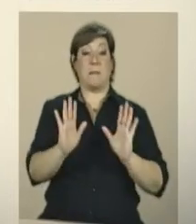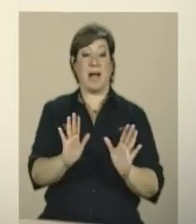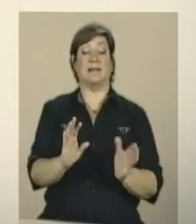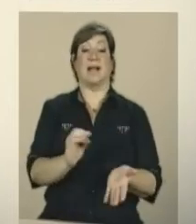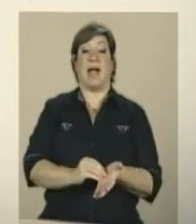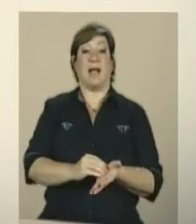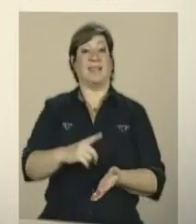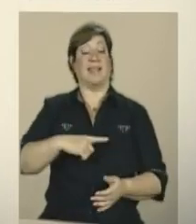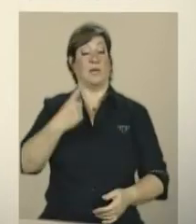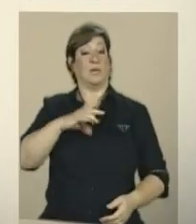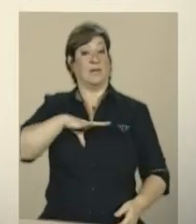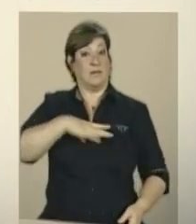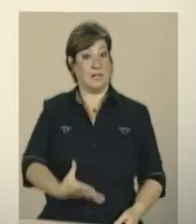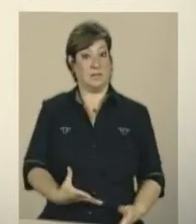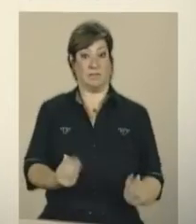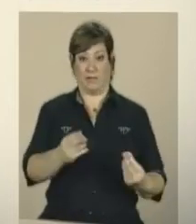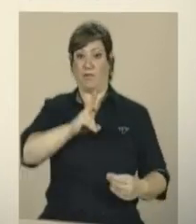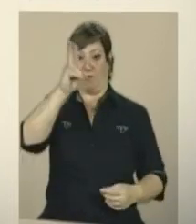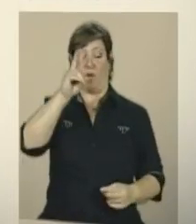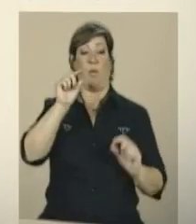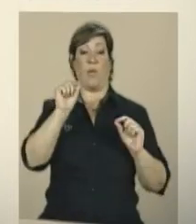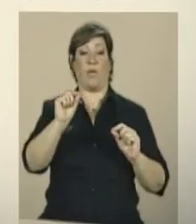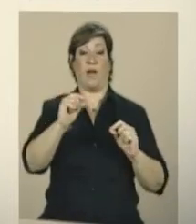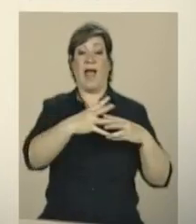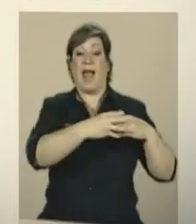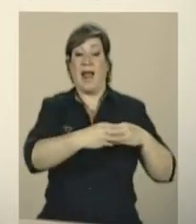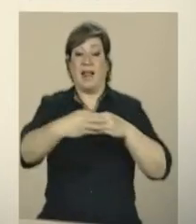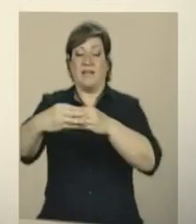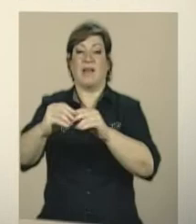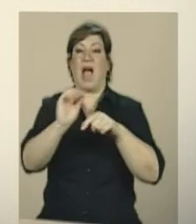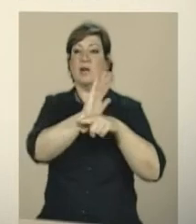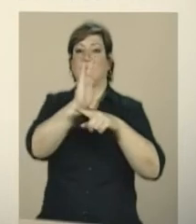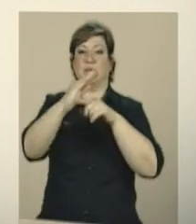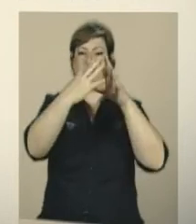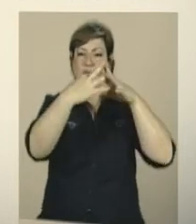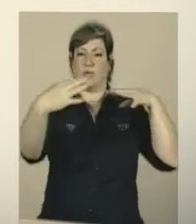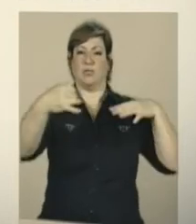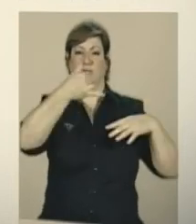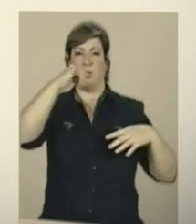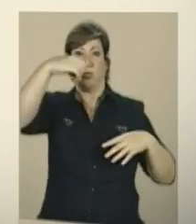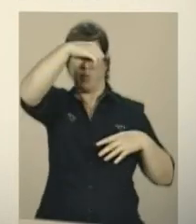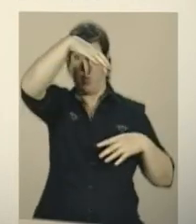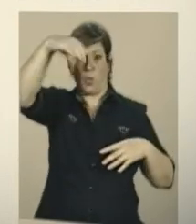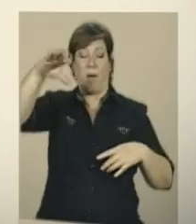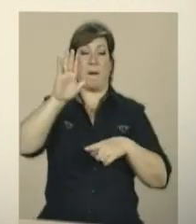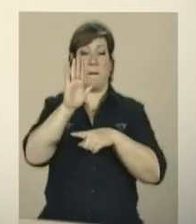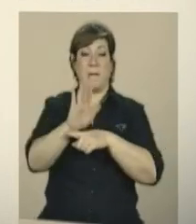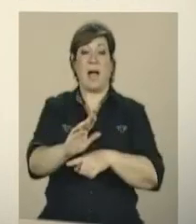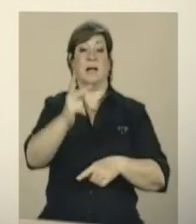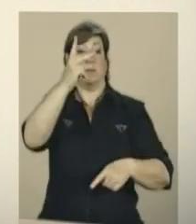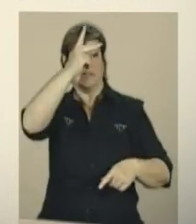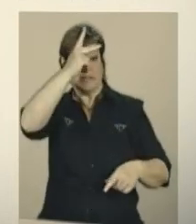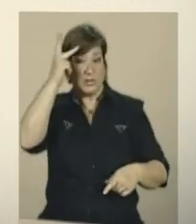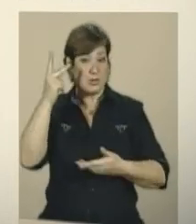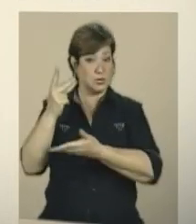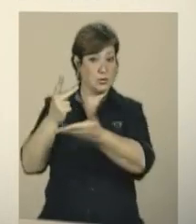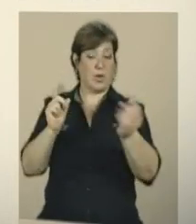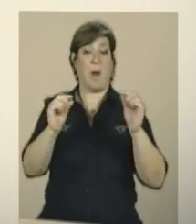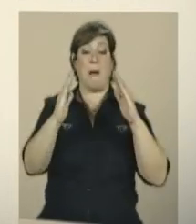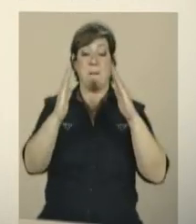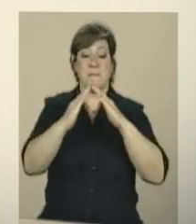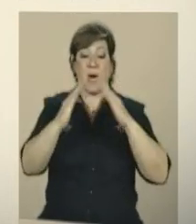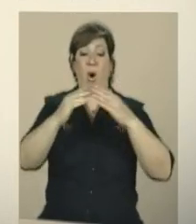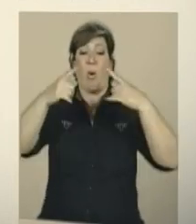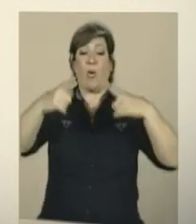temos um desafio grande que é o de levar en elétrica Luz elétrica para as pessoas que moram em